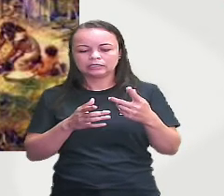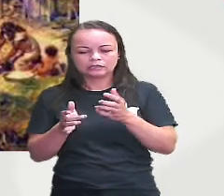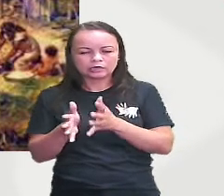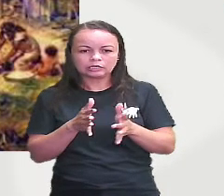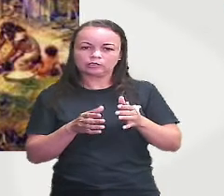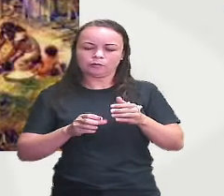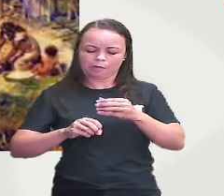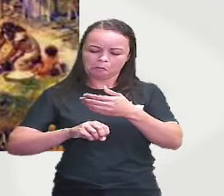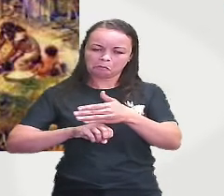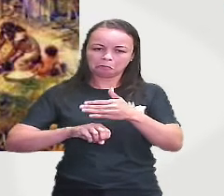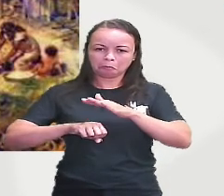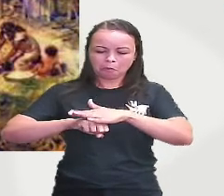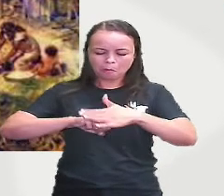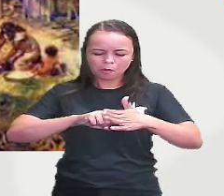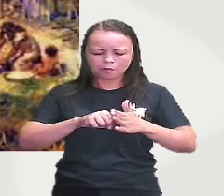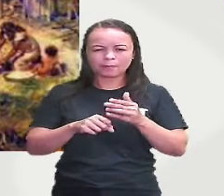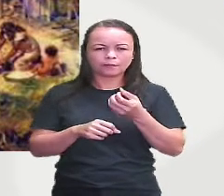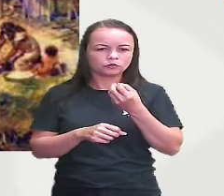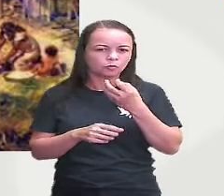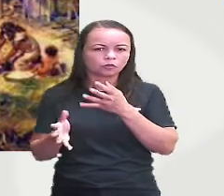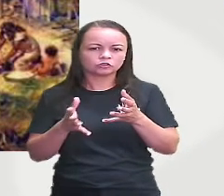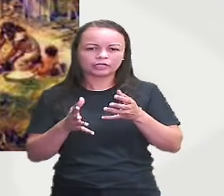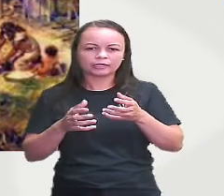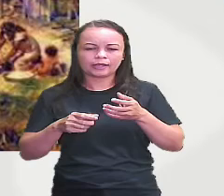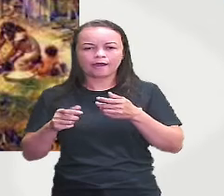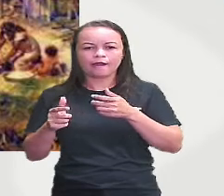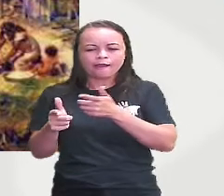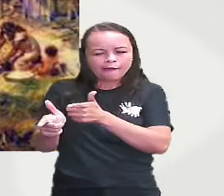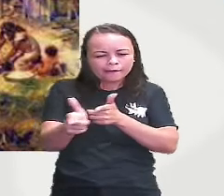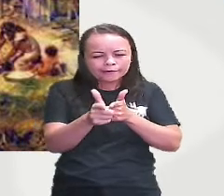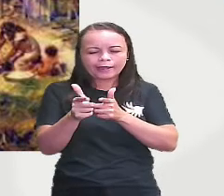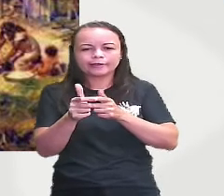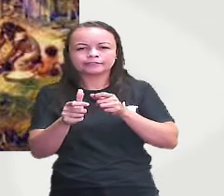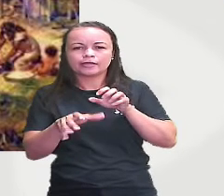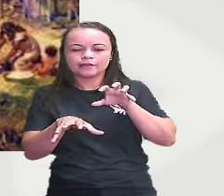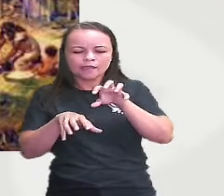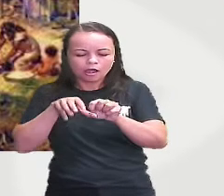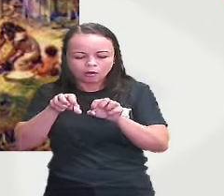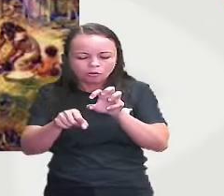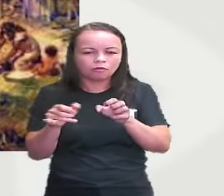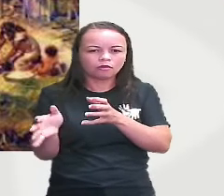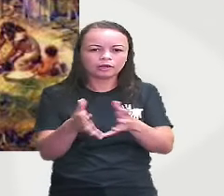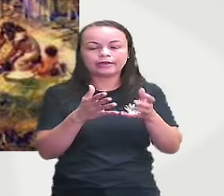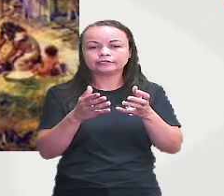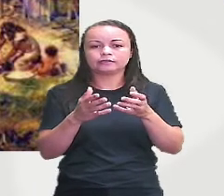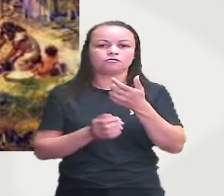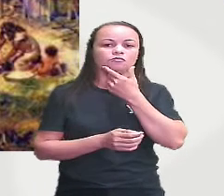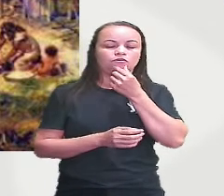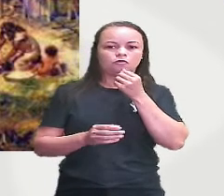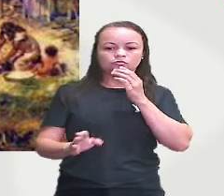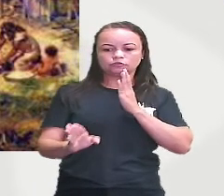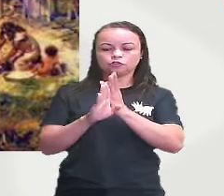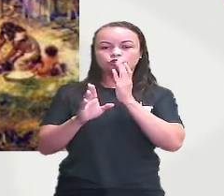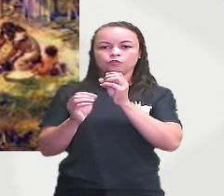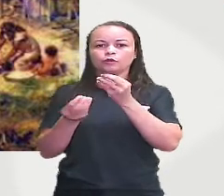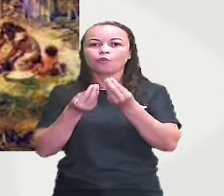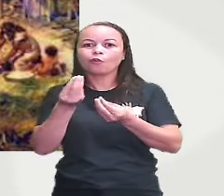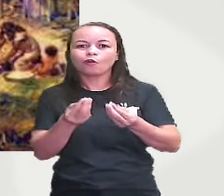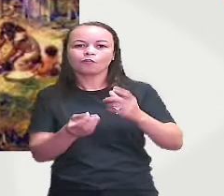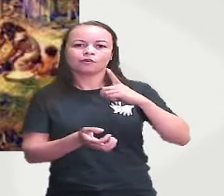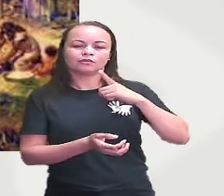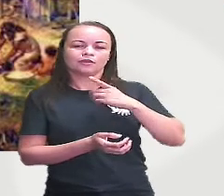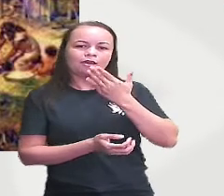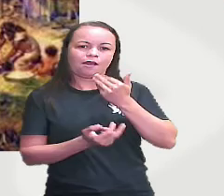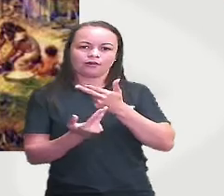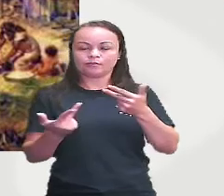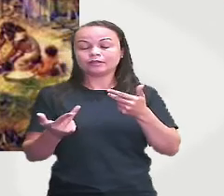Em virtude da necessidade, já que a caça e a coleta tornaram-se escassas, o homem descobriu uma forma nova de obter alimentos,